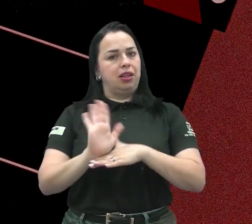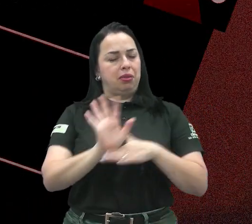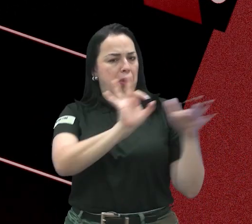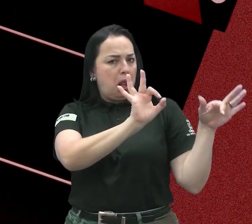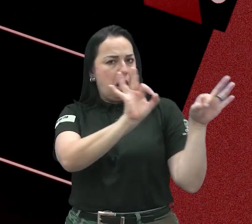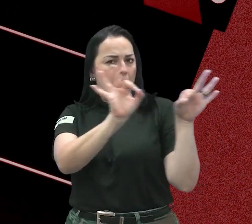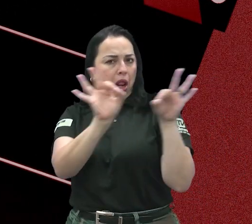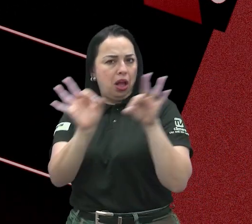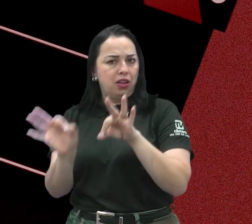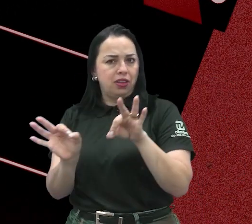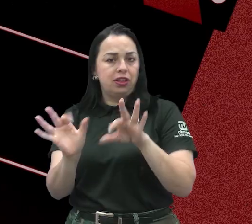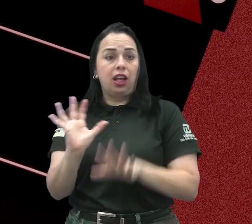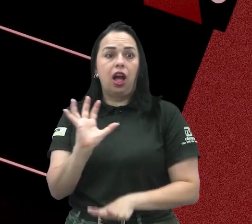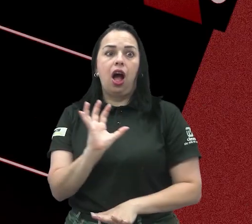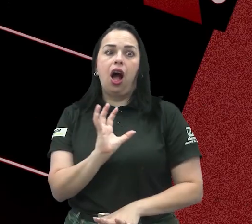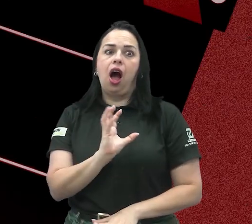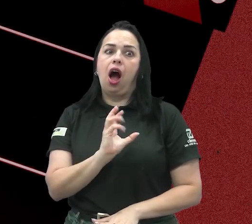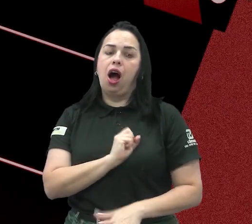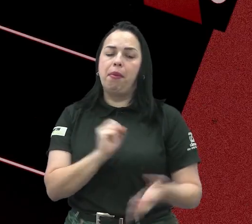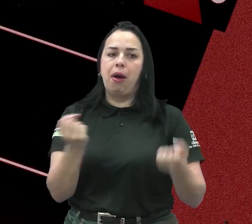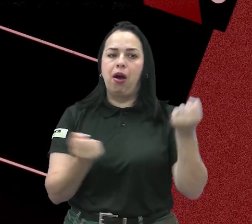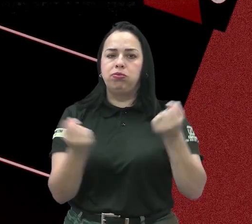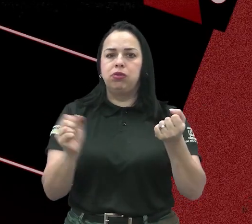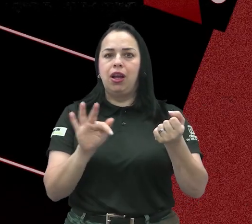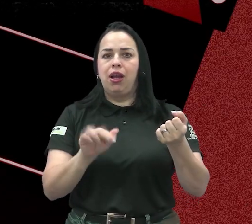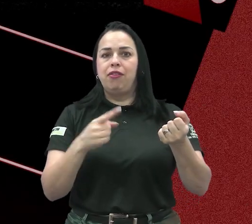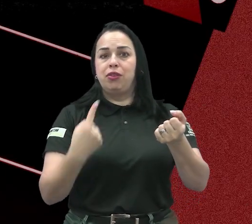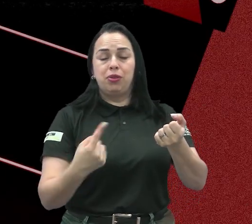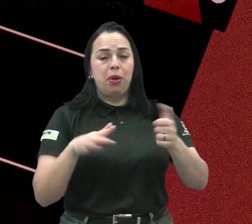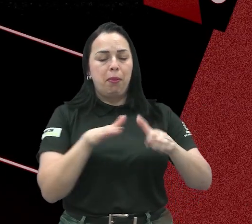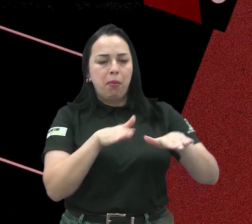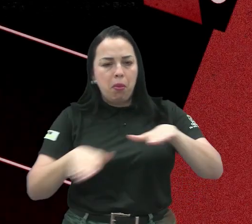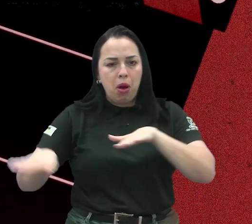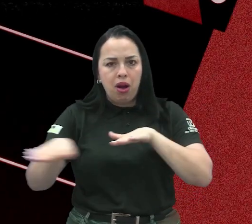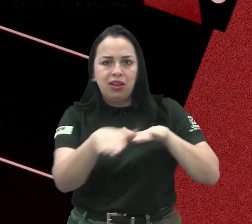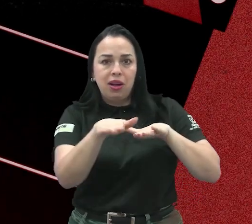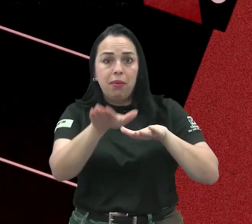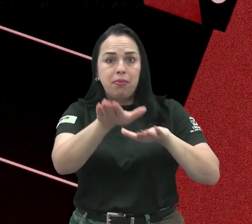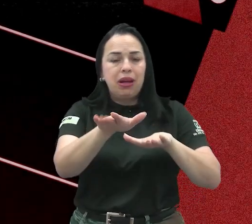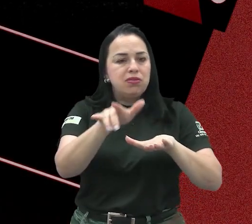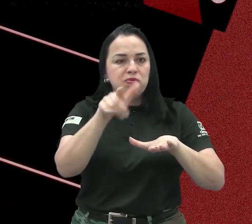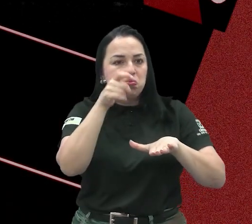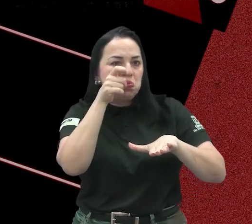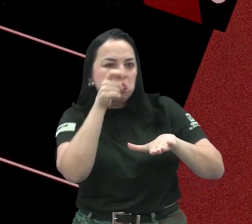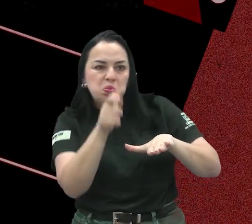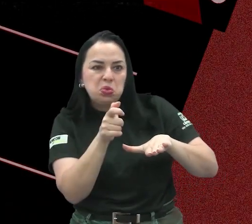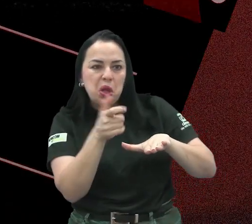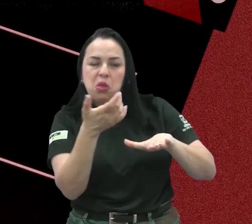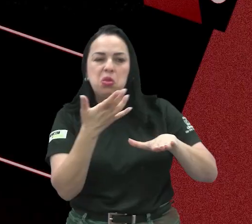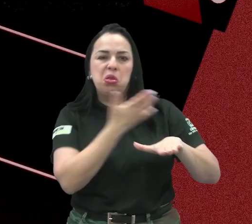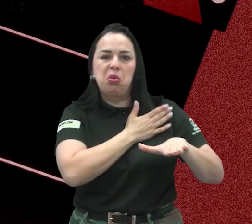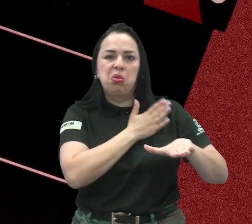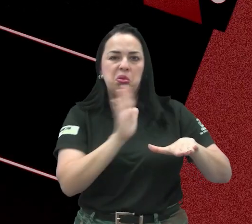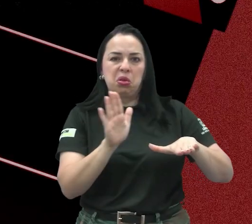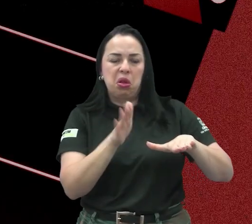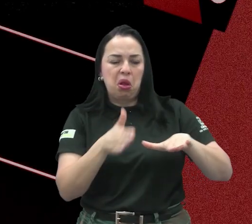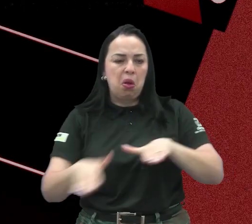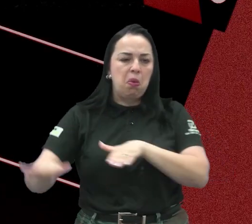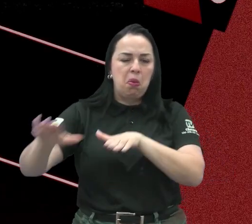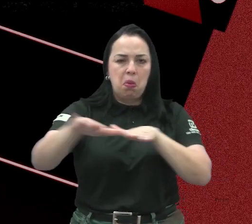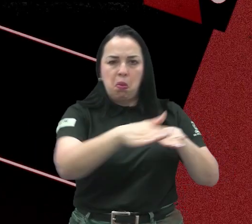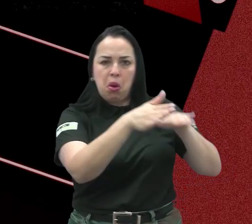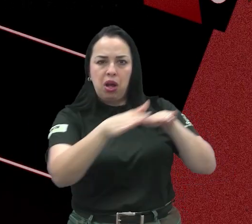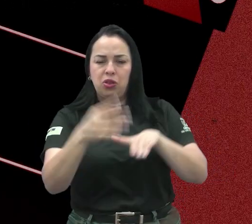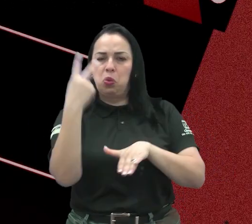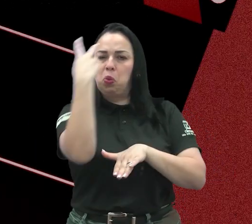a atenção de quem é aficionado por Fórmula 1. Mas se você não se interessa em ver carros dando dezenas de voltas na mesma pista